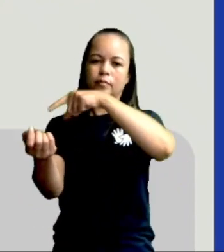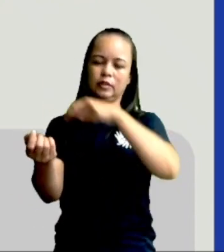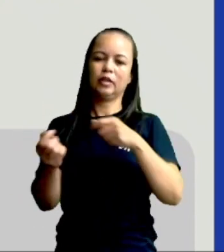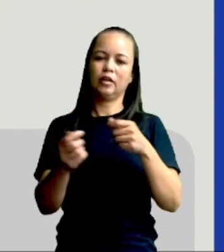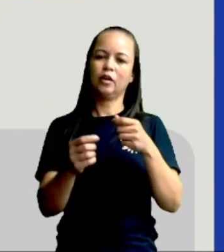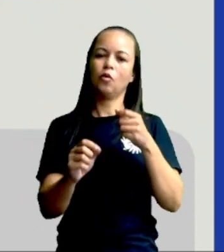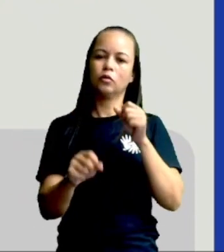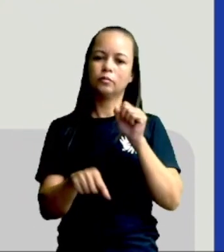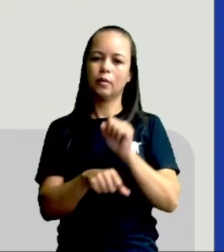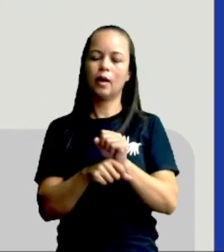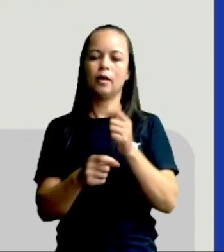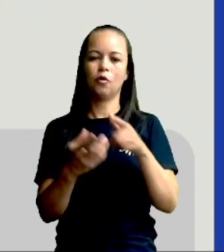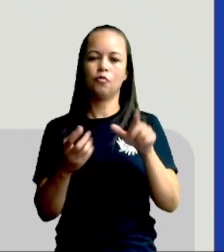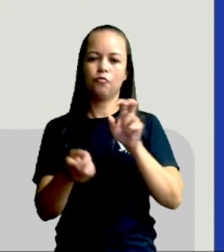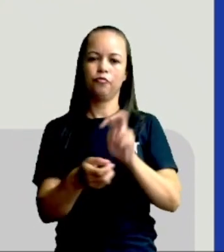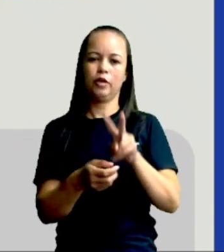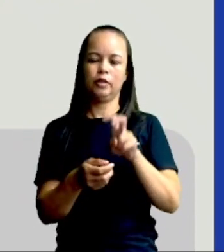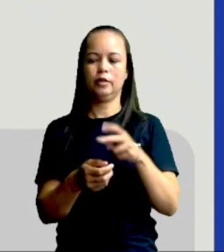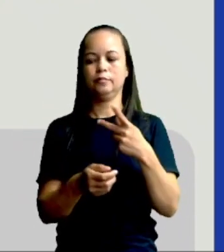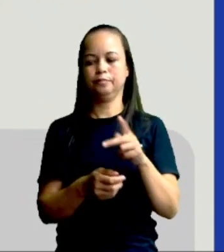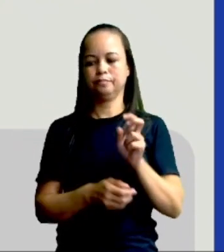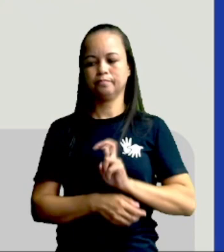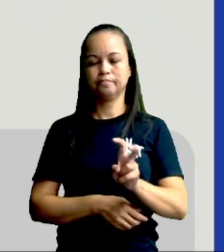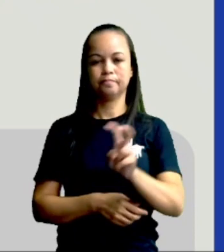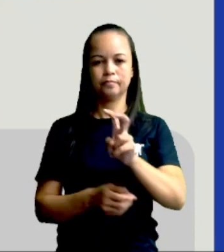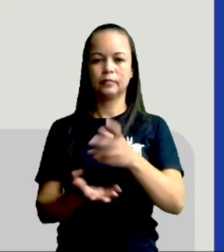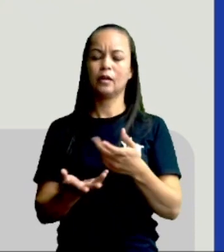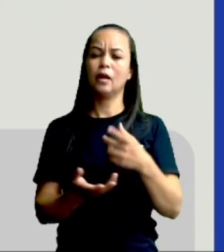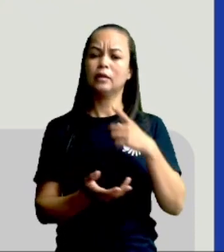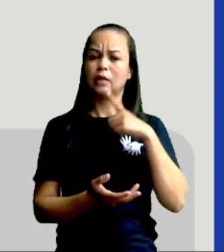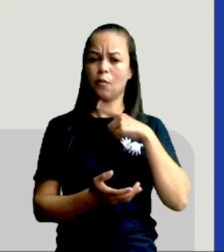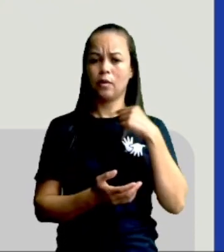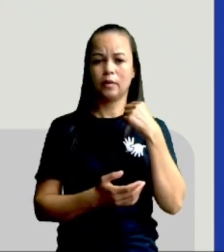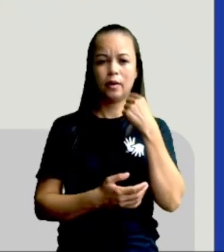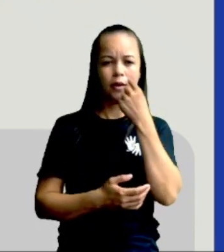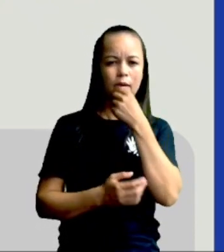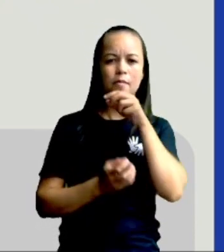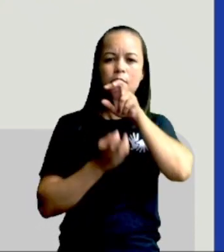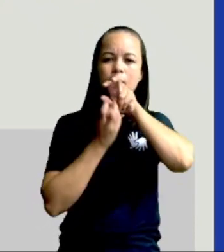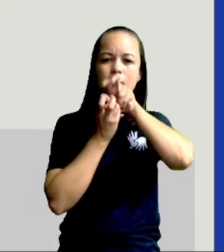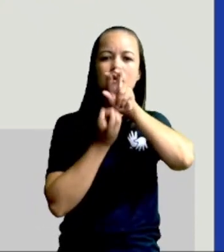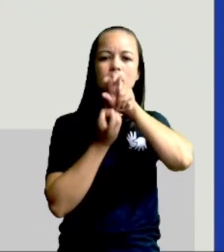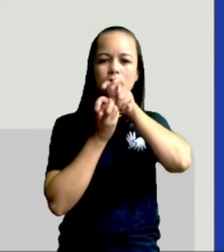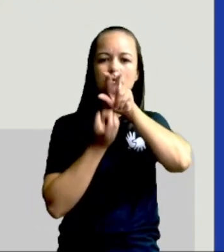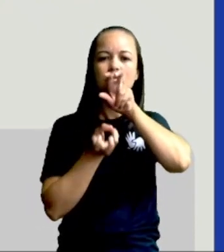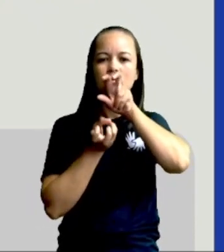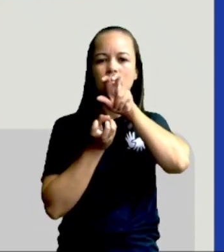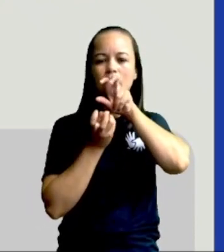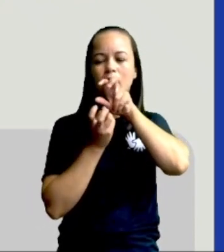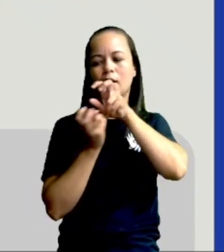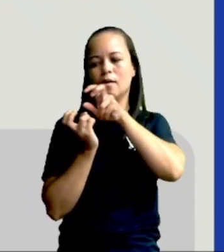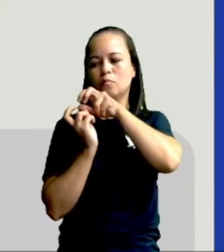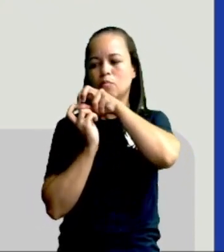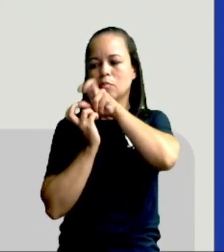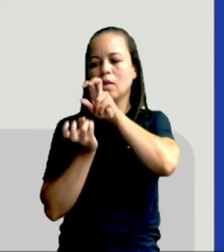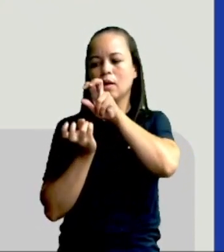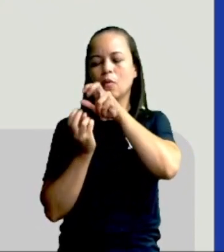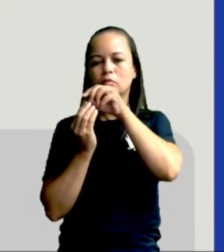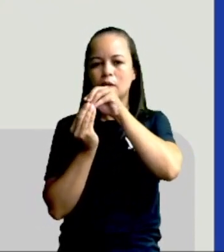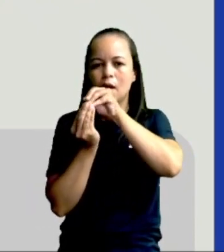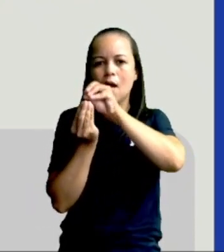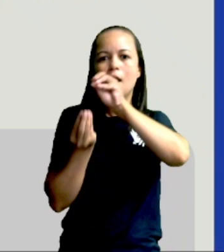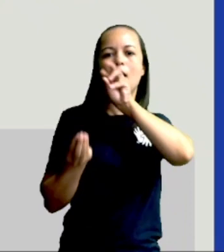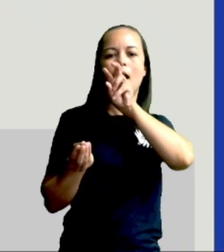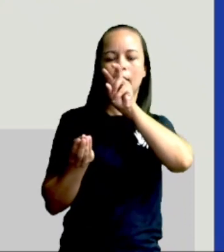cobras possuem uma característica também de ter a mandíbula solta, se soltar facilmente a mandíbula do maxilar e ela consegue